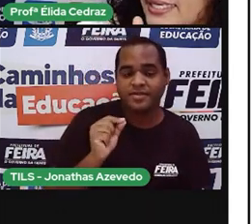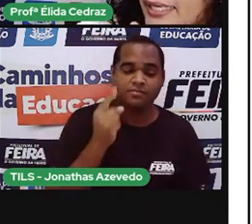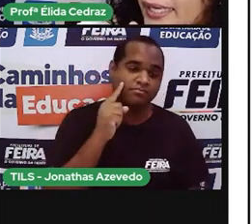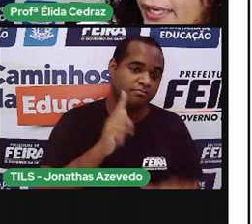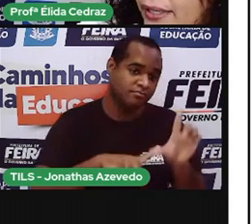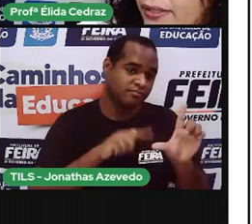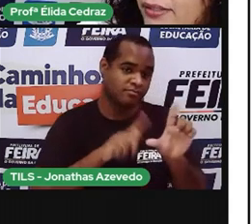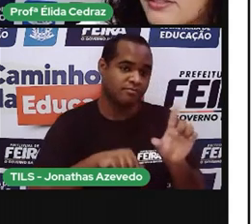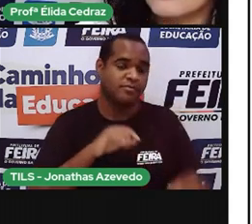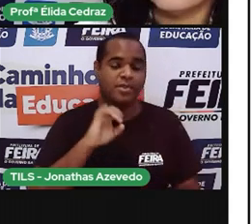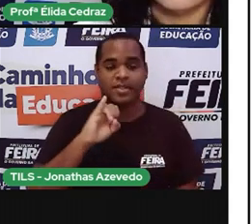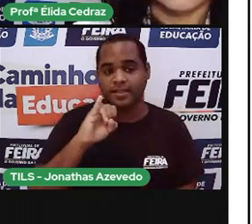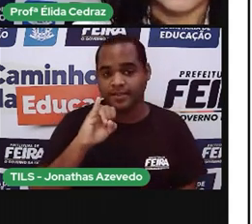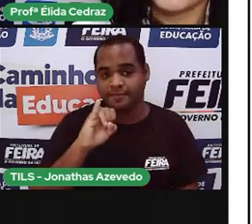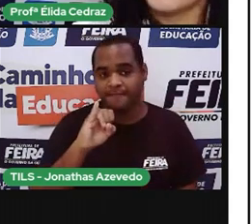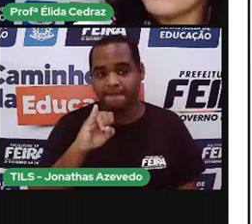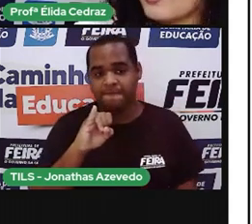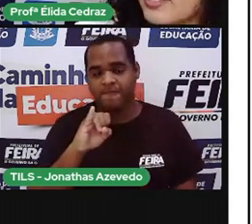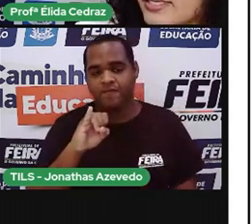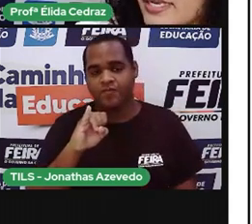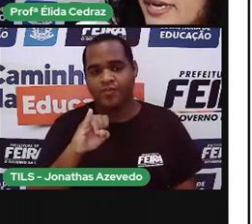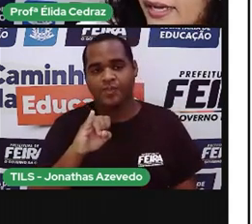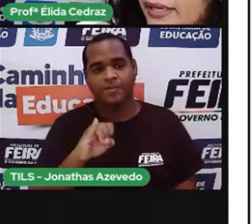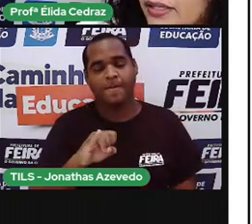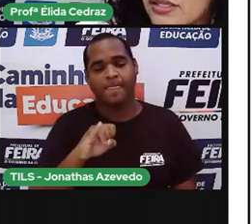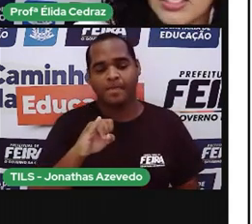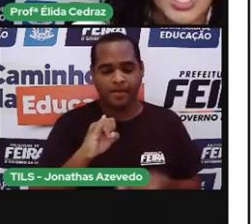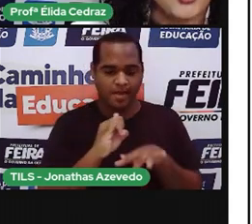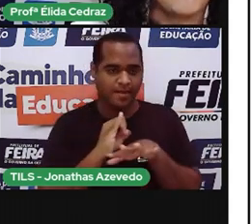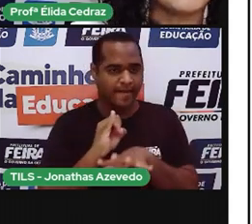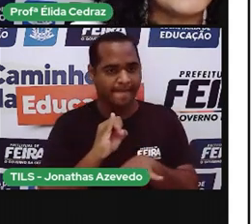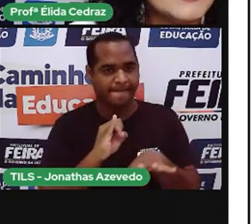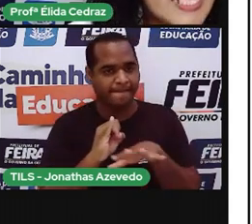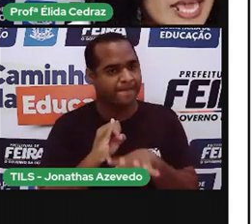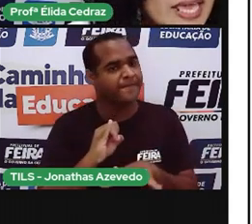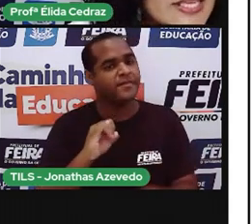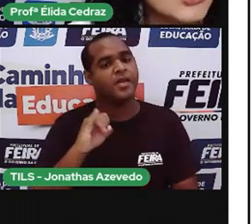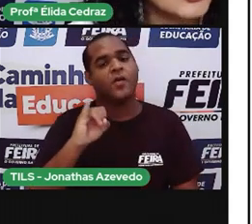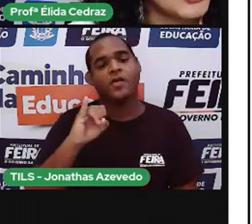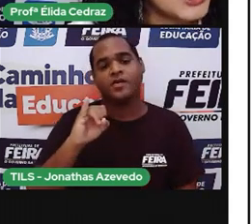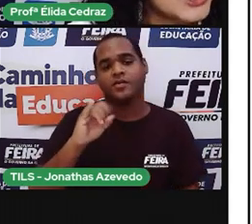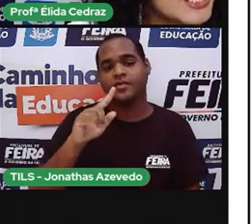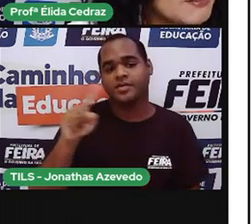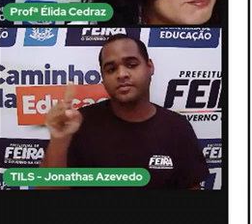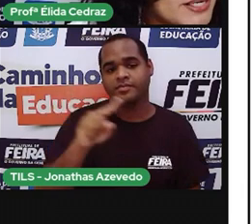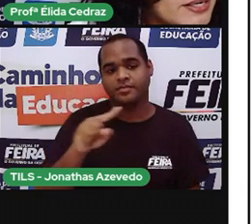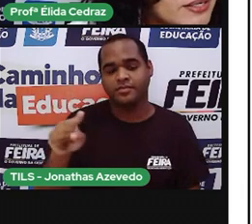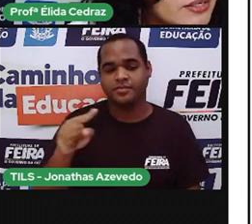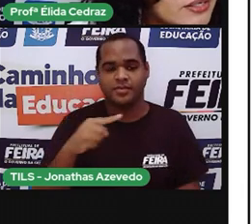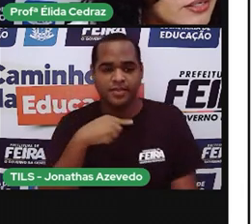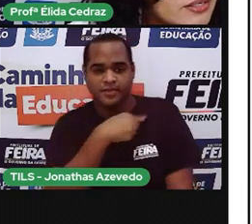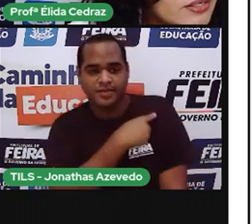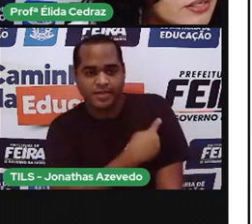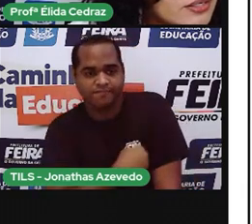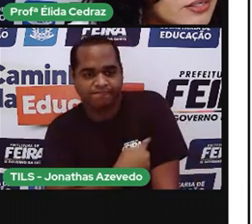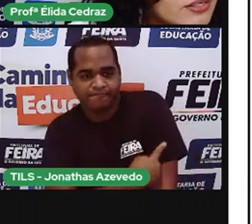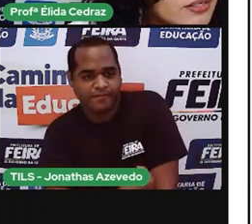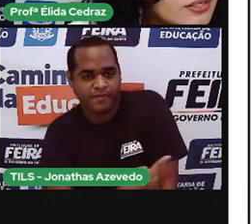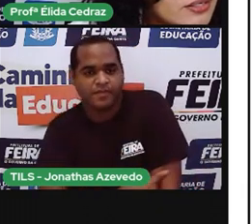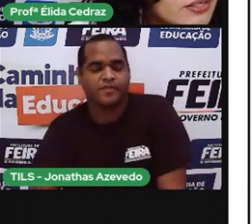letra I de ilha ou Z de zebra?